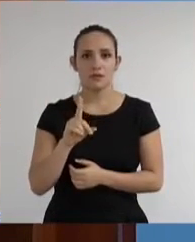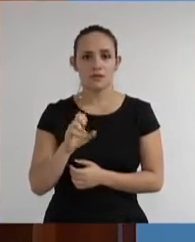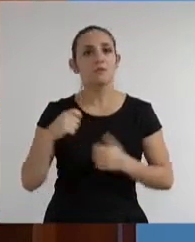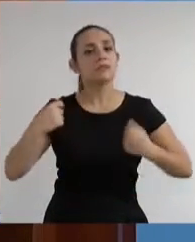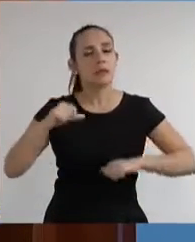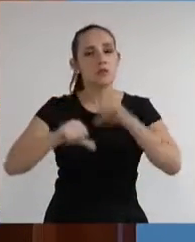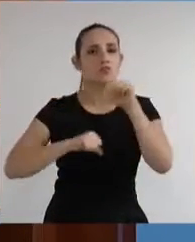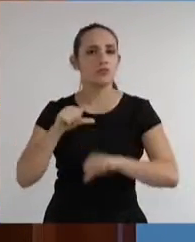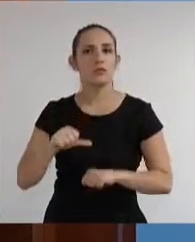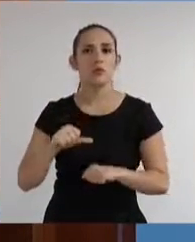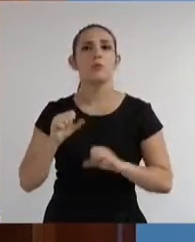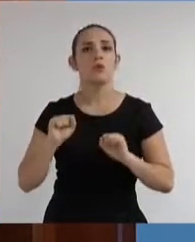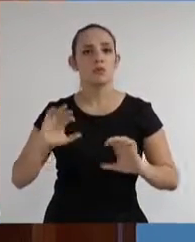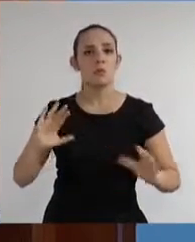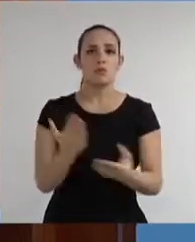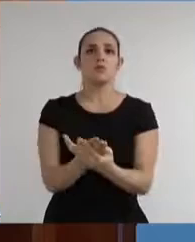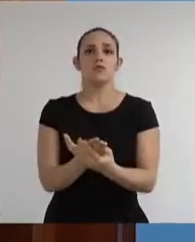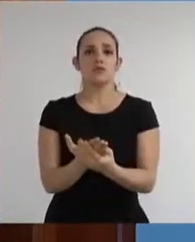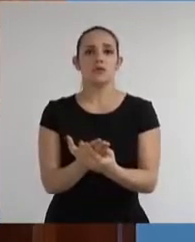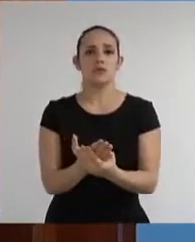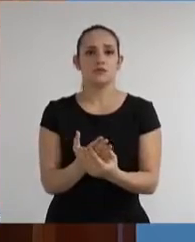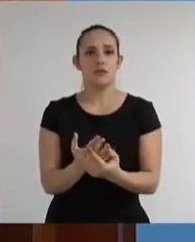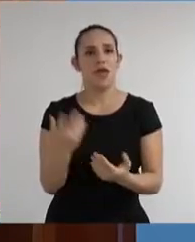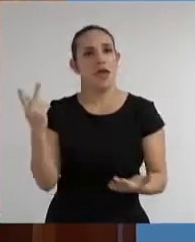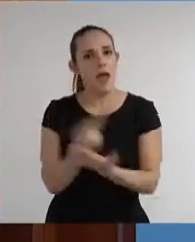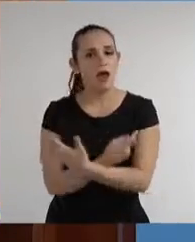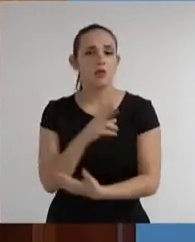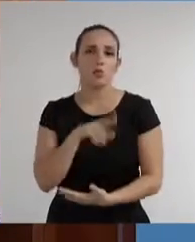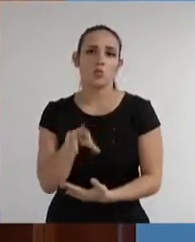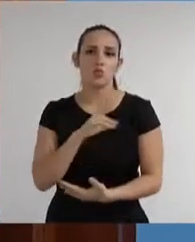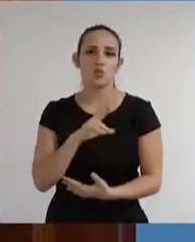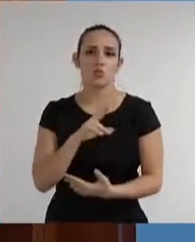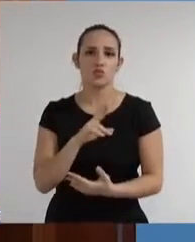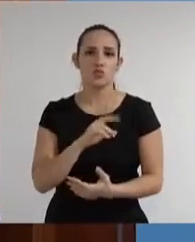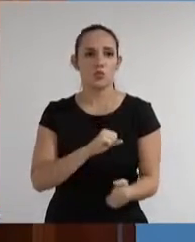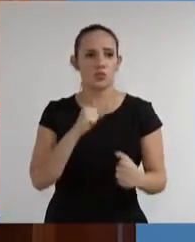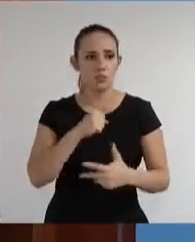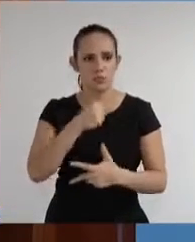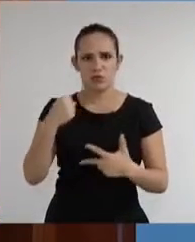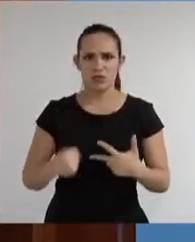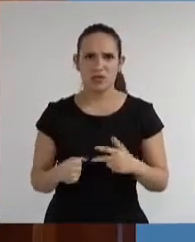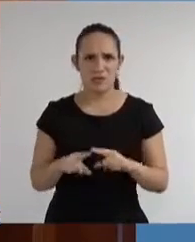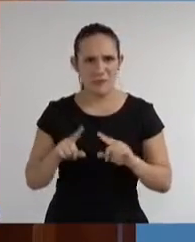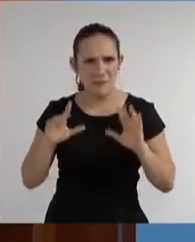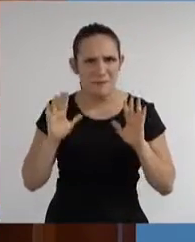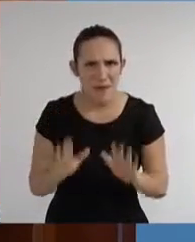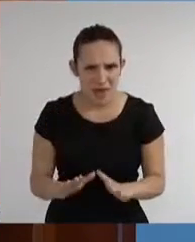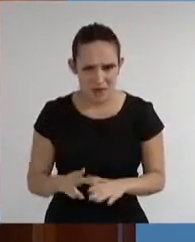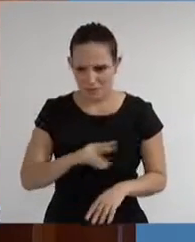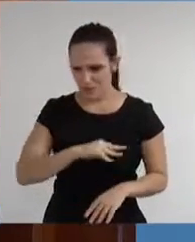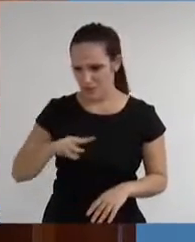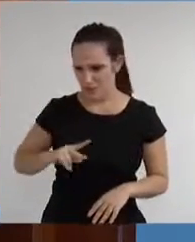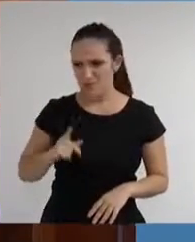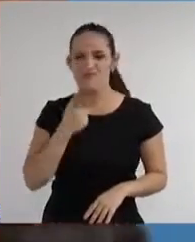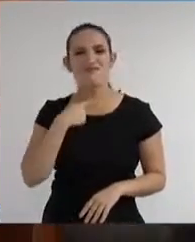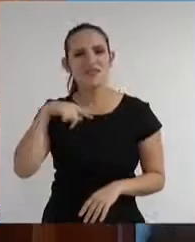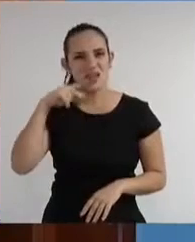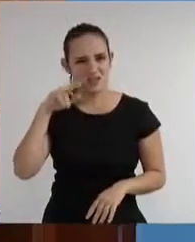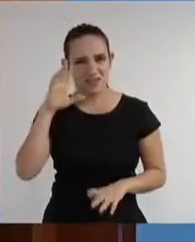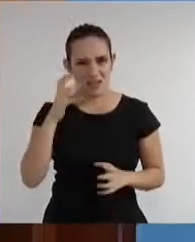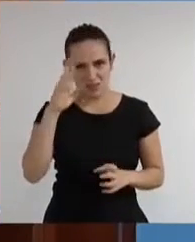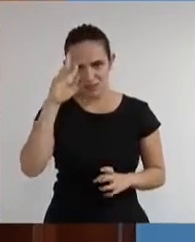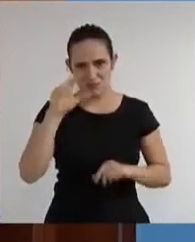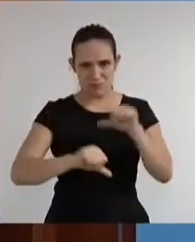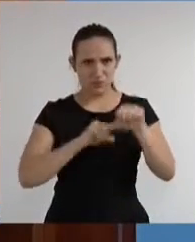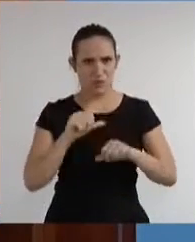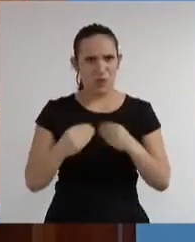plano. Ou seja, se mudarmos o plano do jeito que o Ministério Público quer, é um absurdo para Campo Grande. Em primeiro lugar,